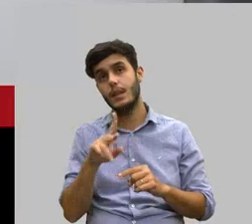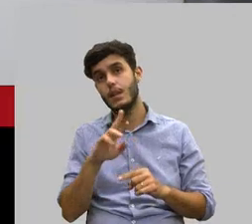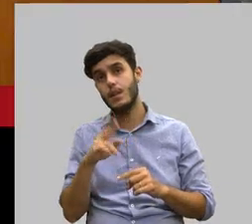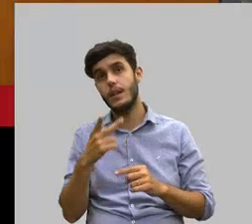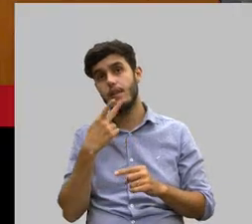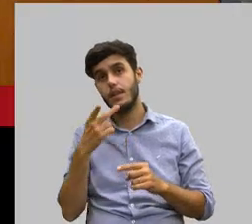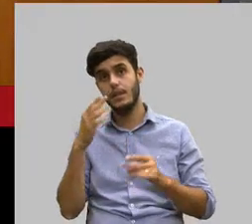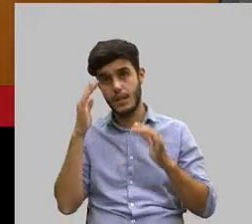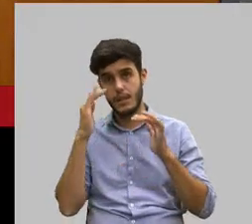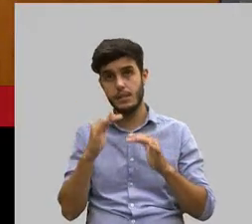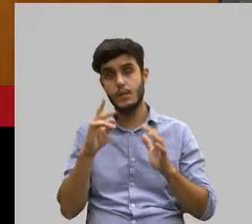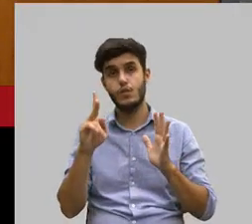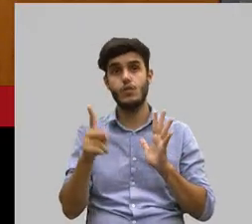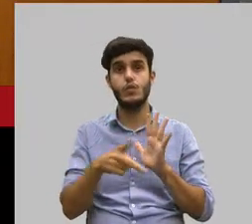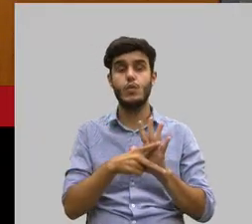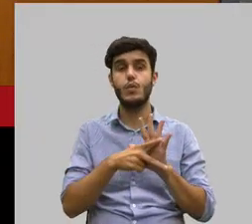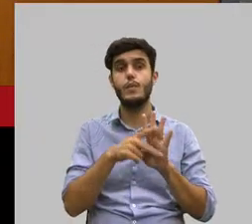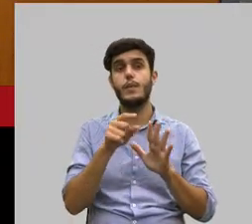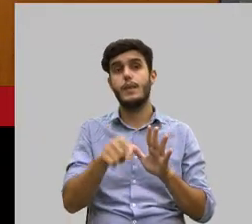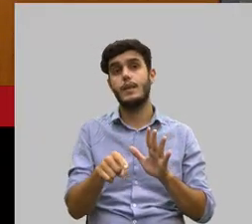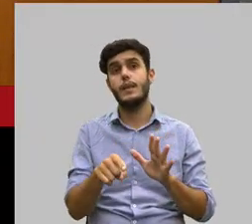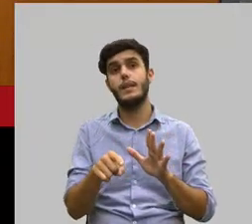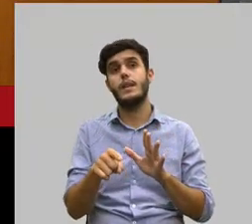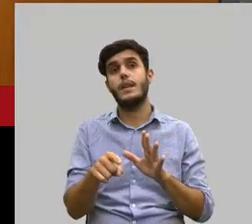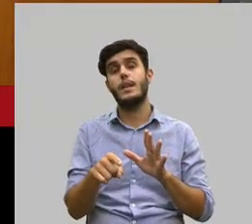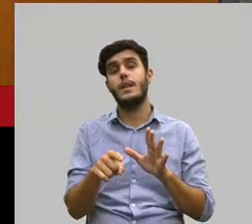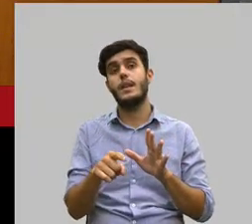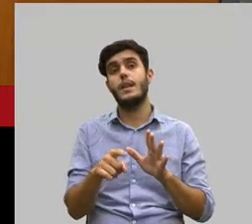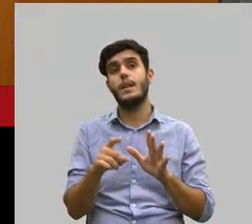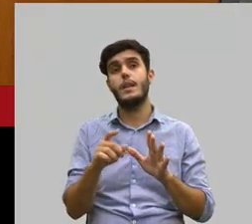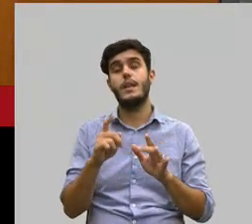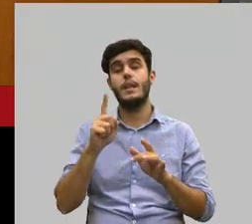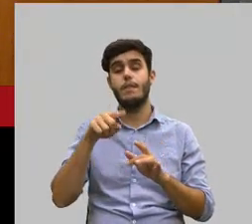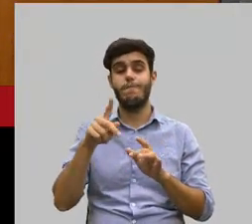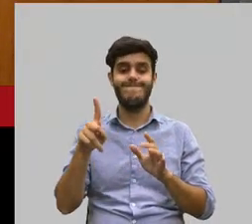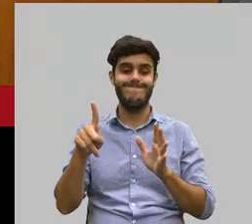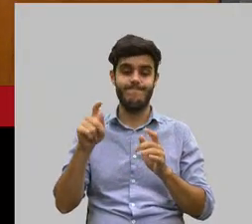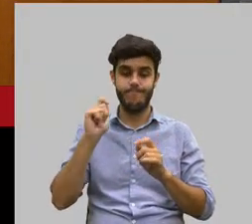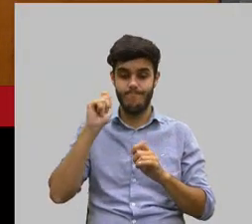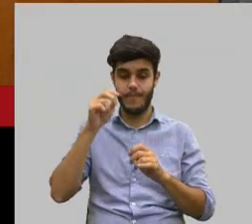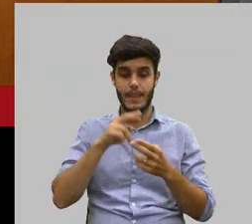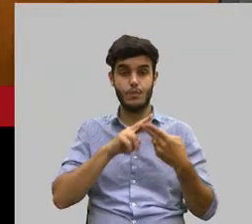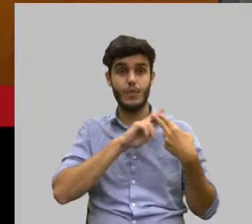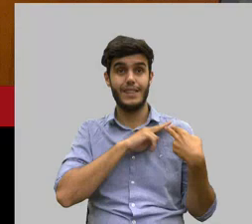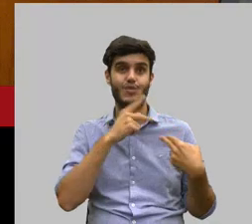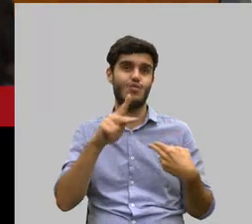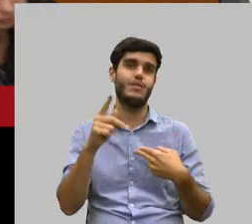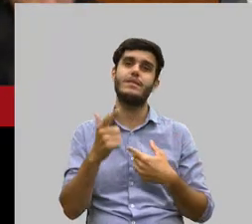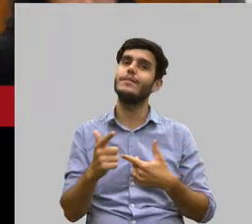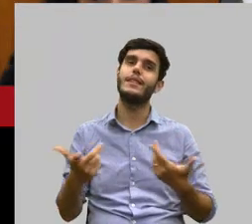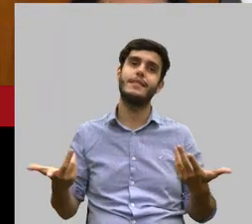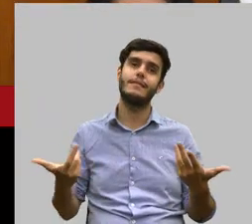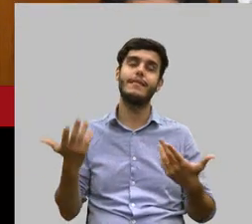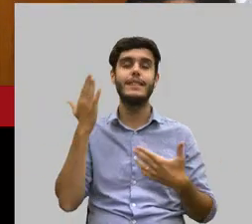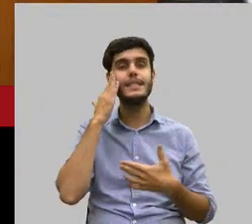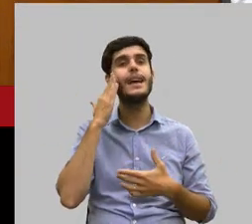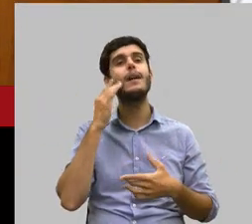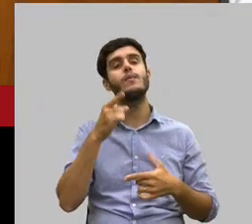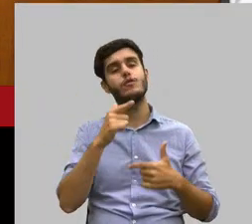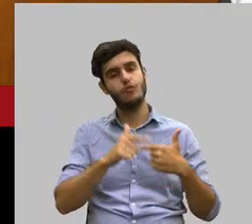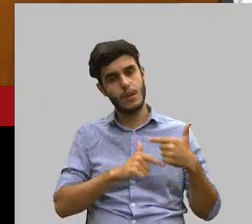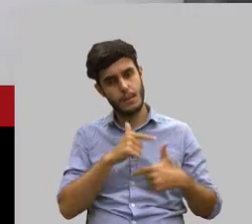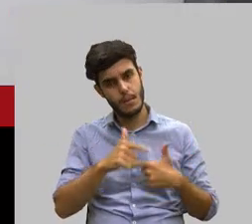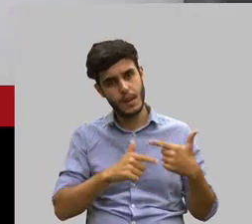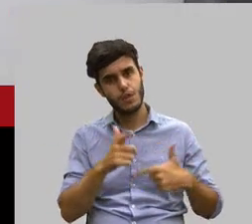ao que tá dentro da sua possibilidade de gestão e a gente sabe que você tem trabalhado para